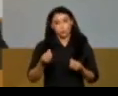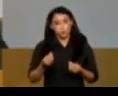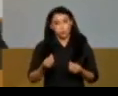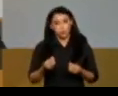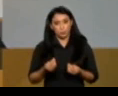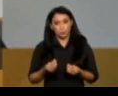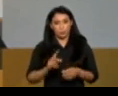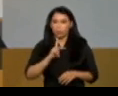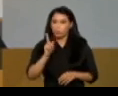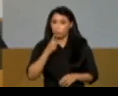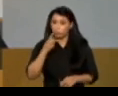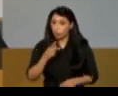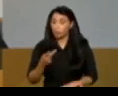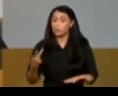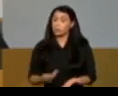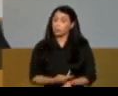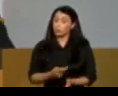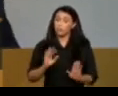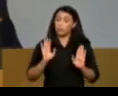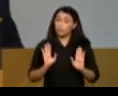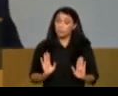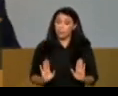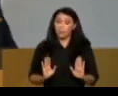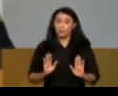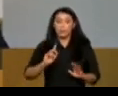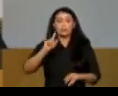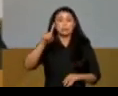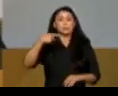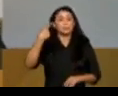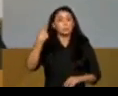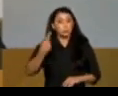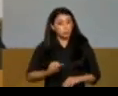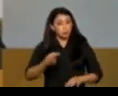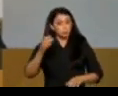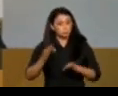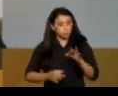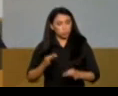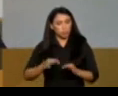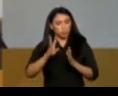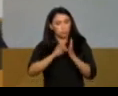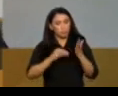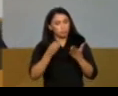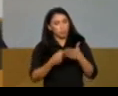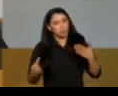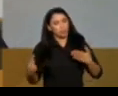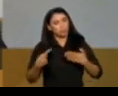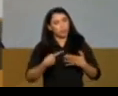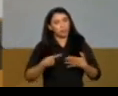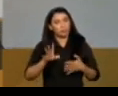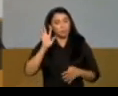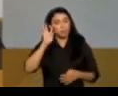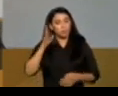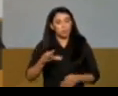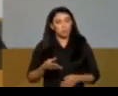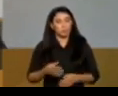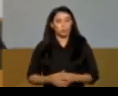se criar subsidiárias para fatiar as empresas mães, como alguns se referiram, as empresas controladoras,